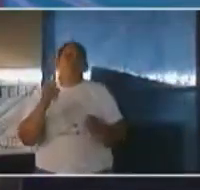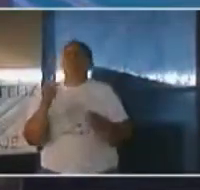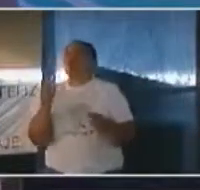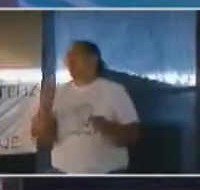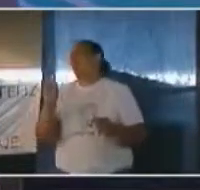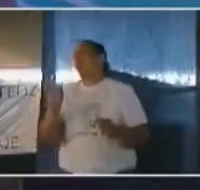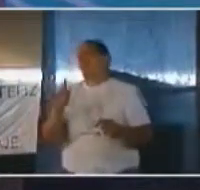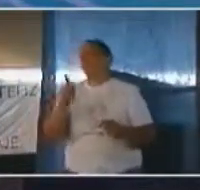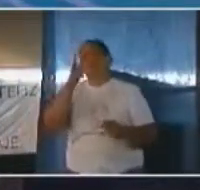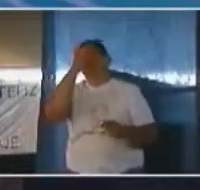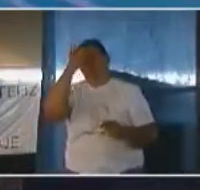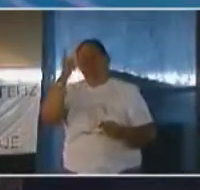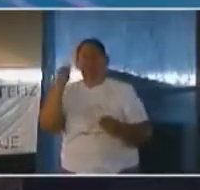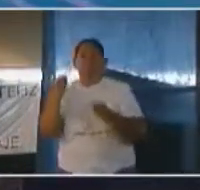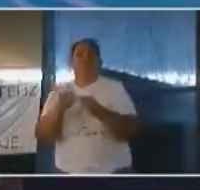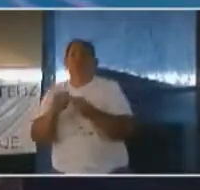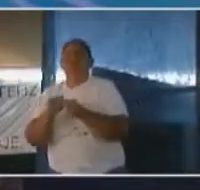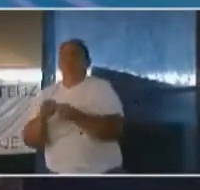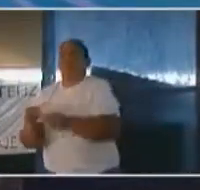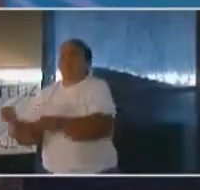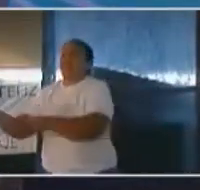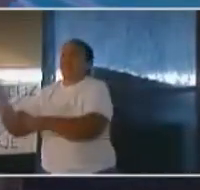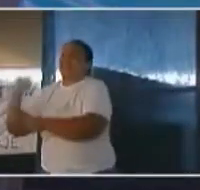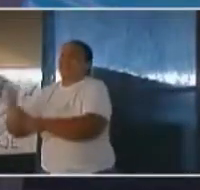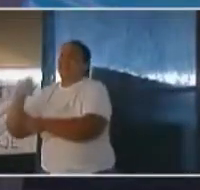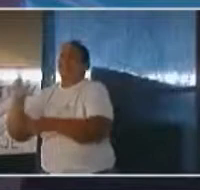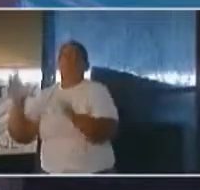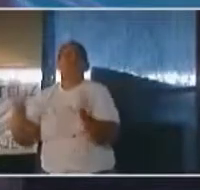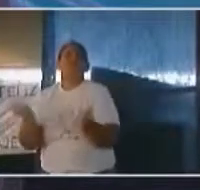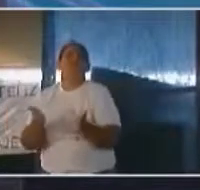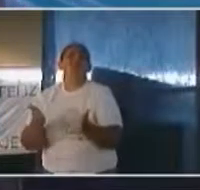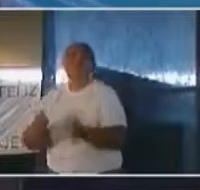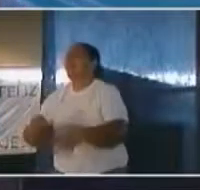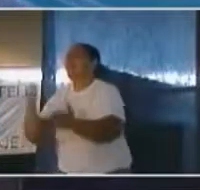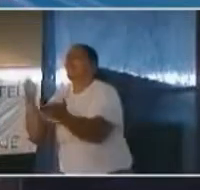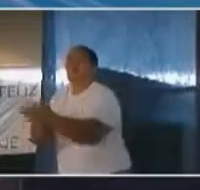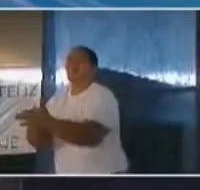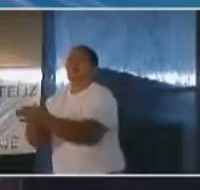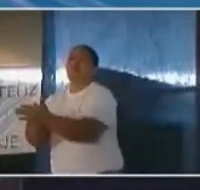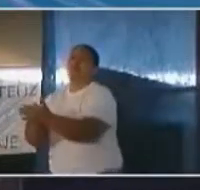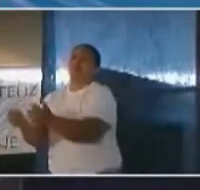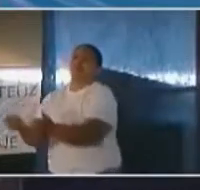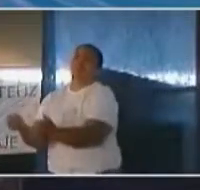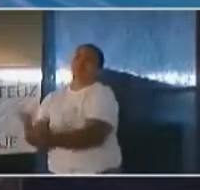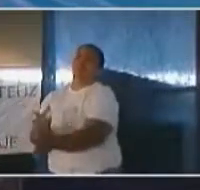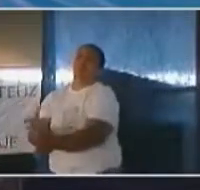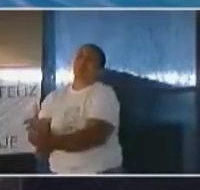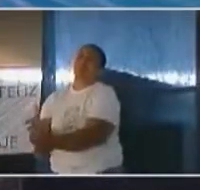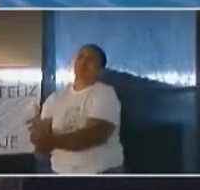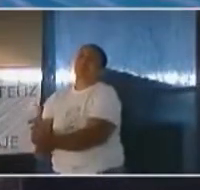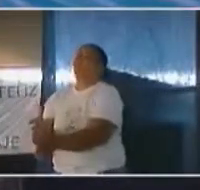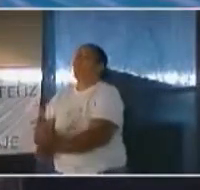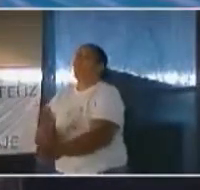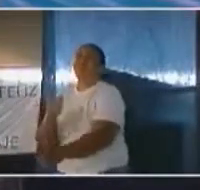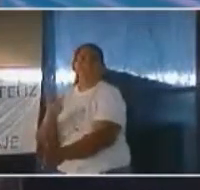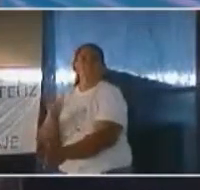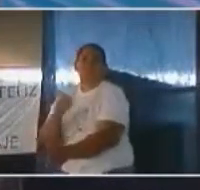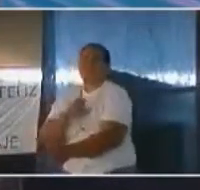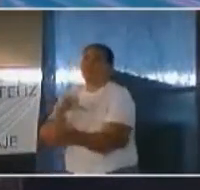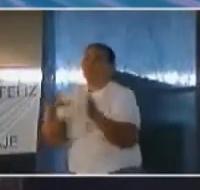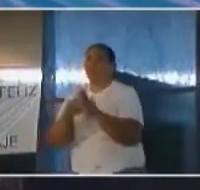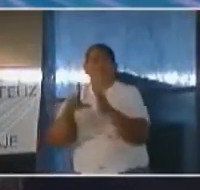pandorgas. É mais fácil comprar pronta. Nas grandes cidades já tem lojas